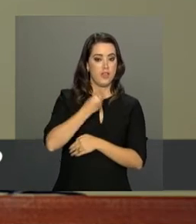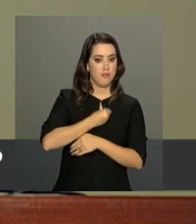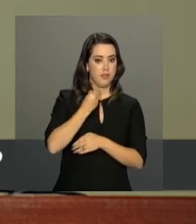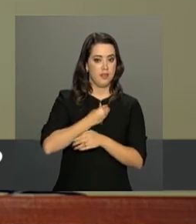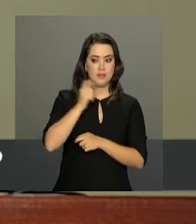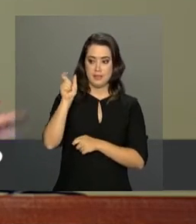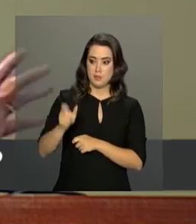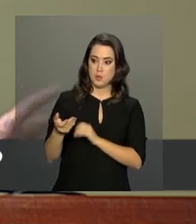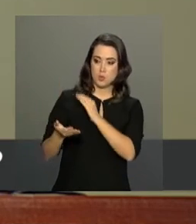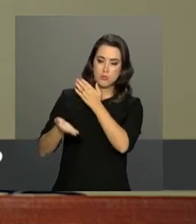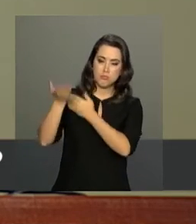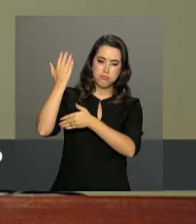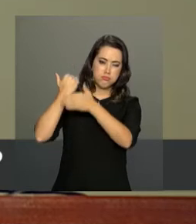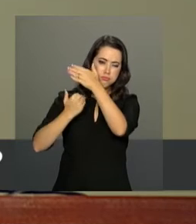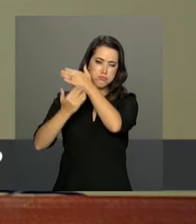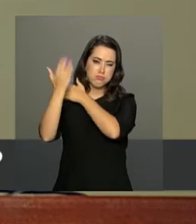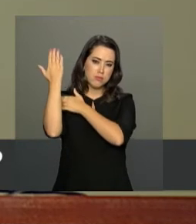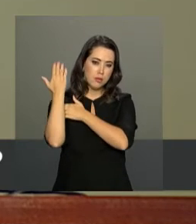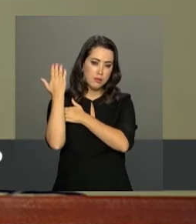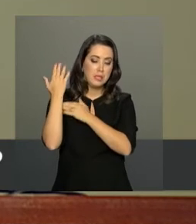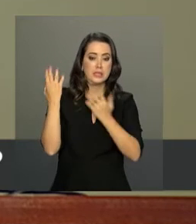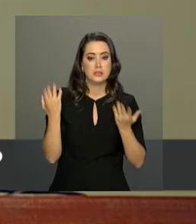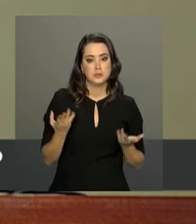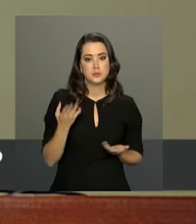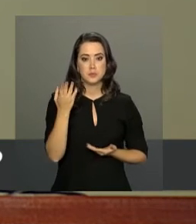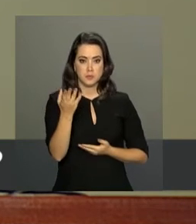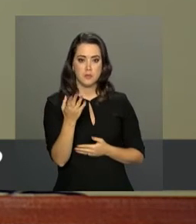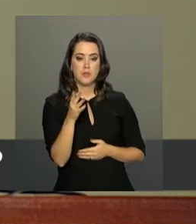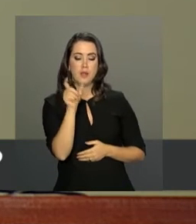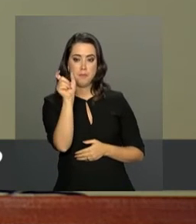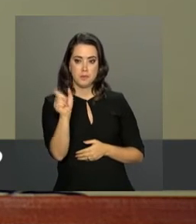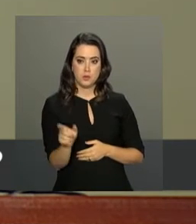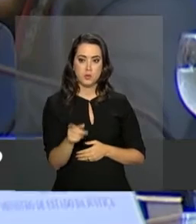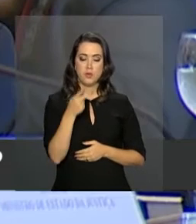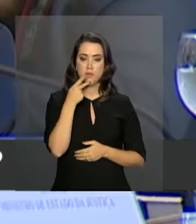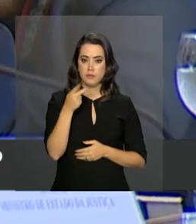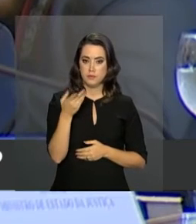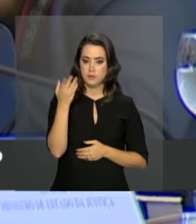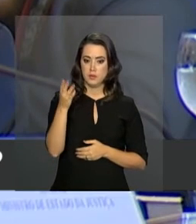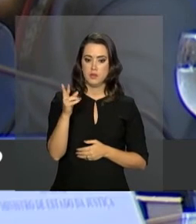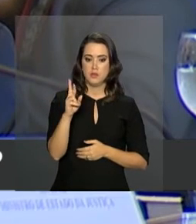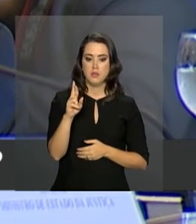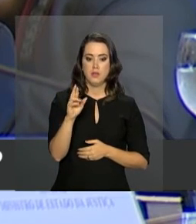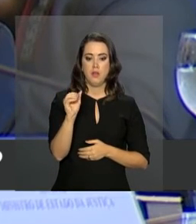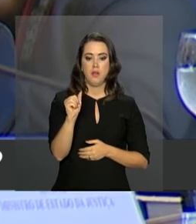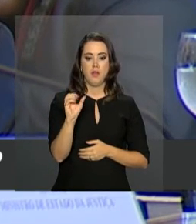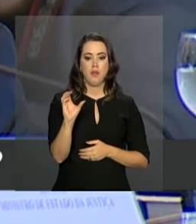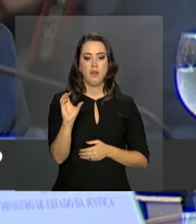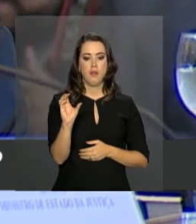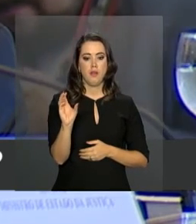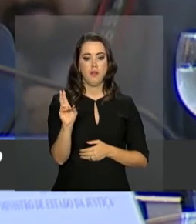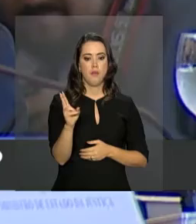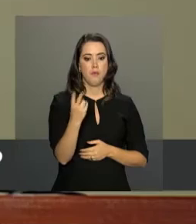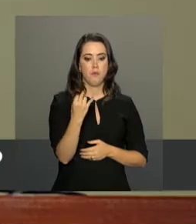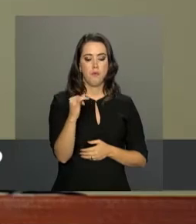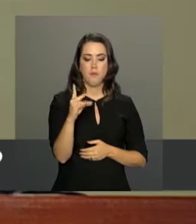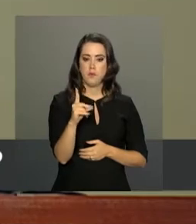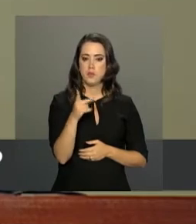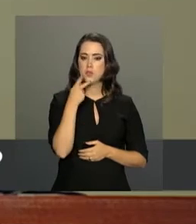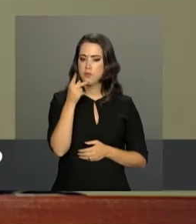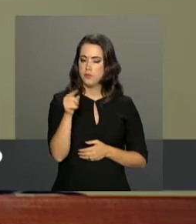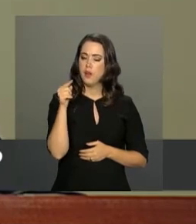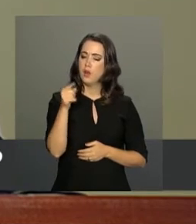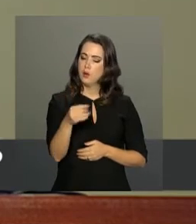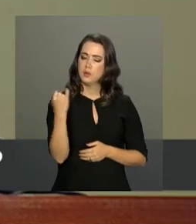caso ô ô ô secretário rasht teve oportunidade de mencionar neste